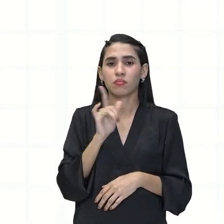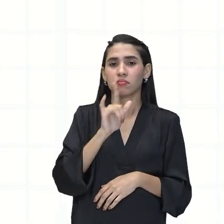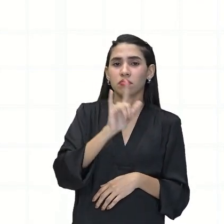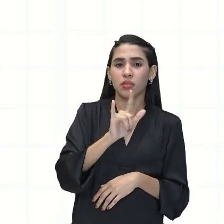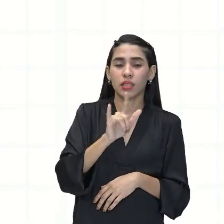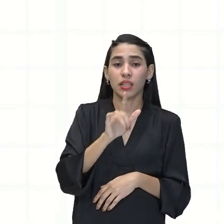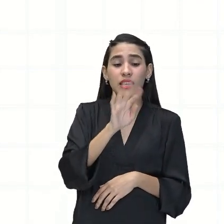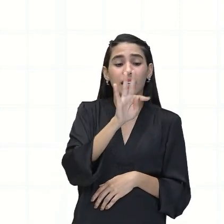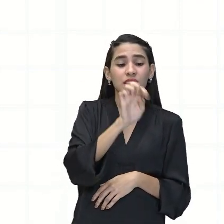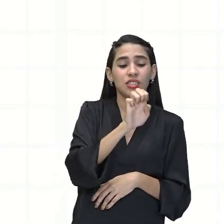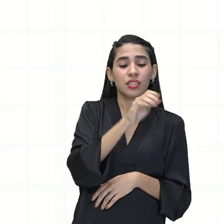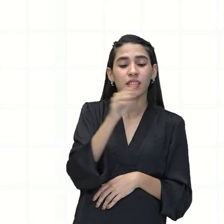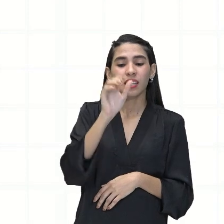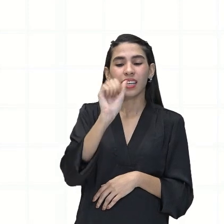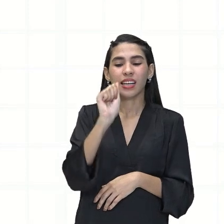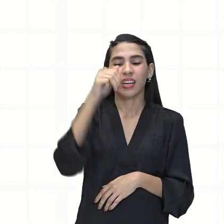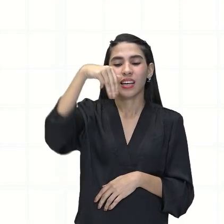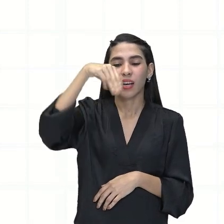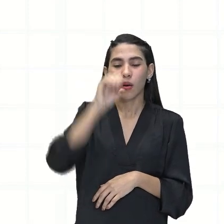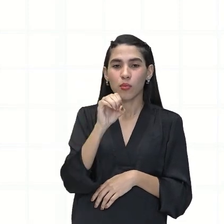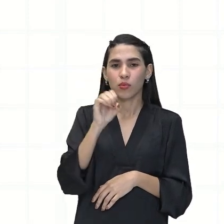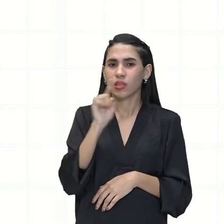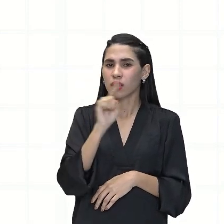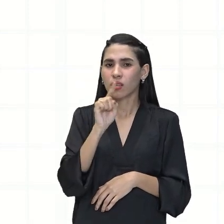posso utilizar o te amo.